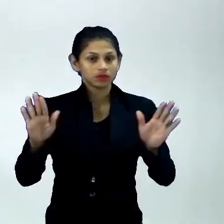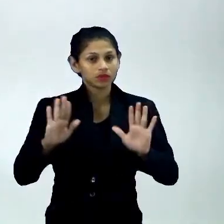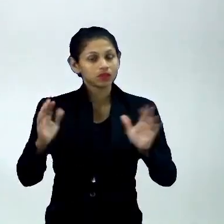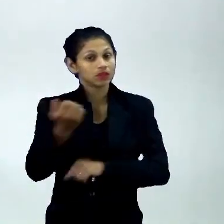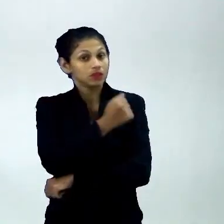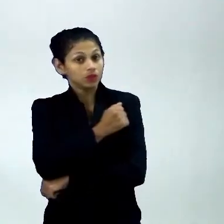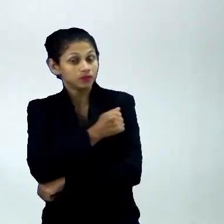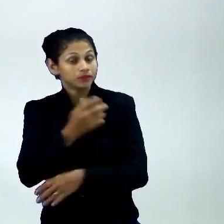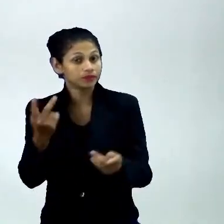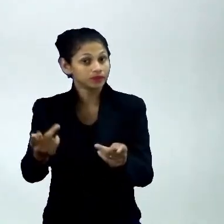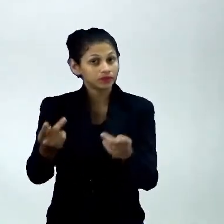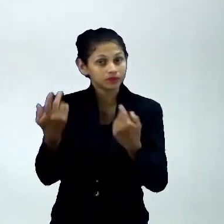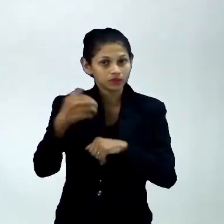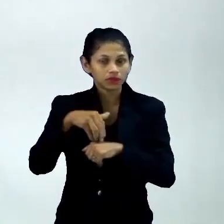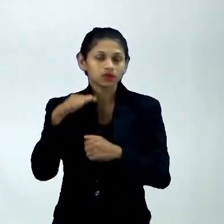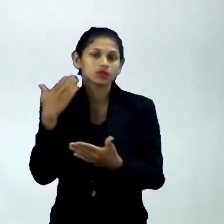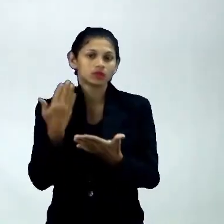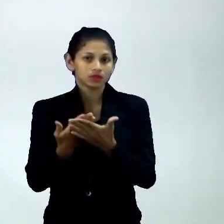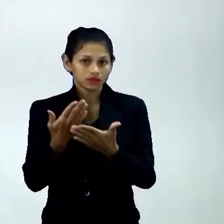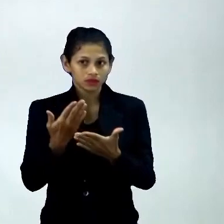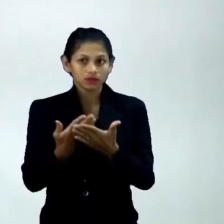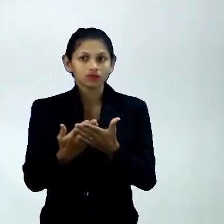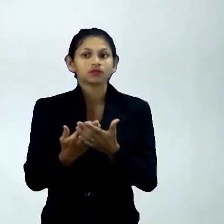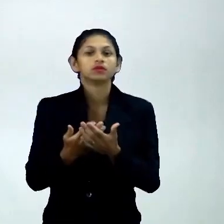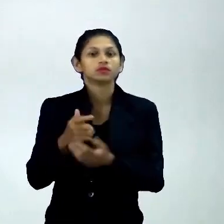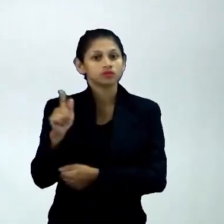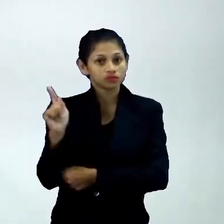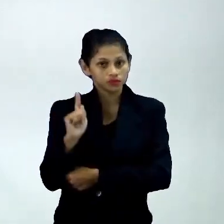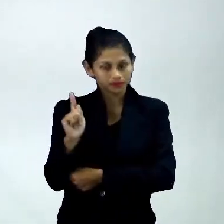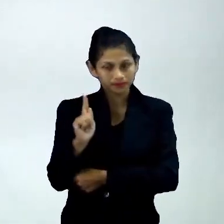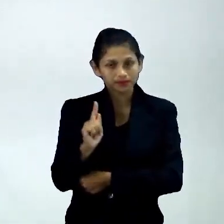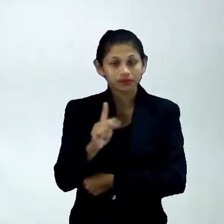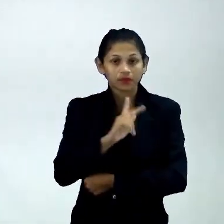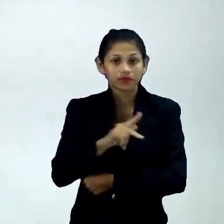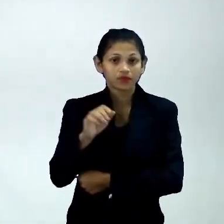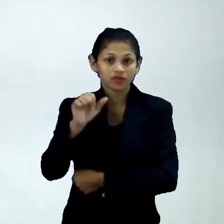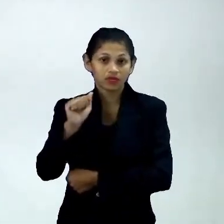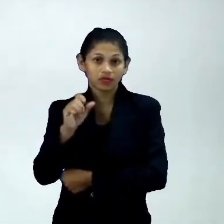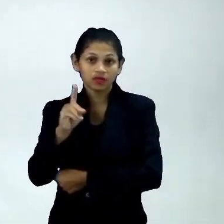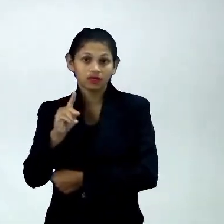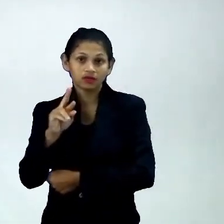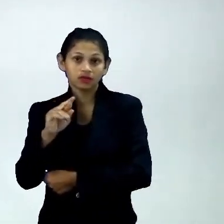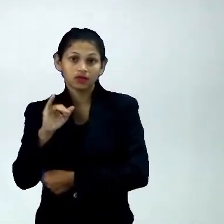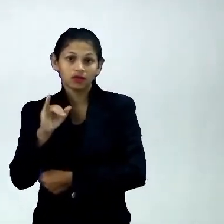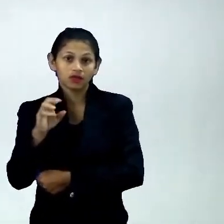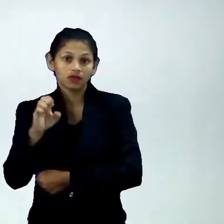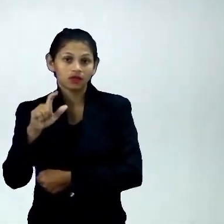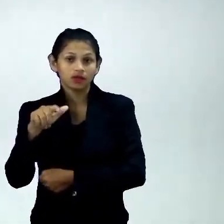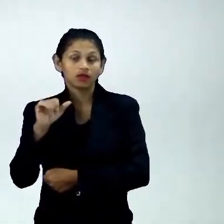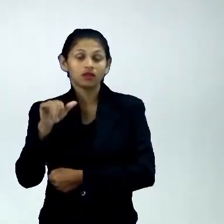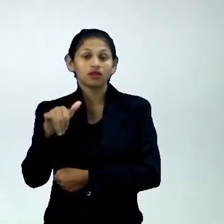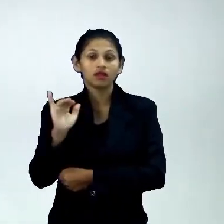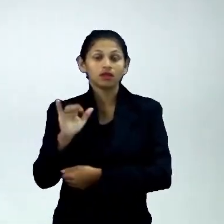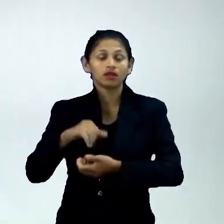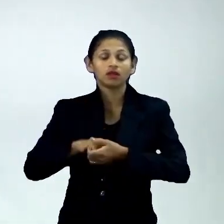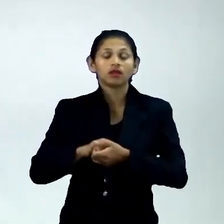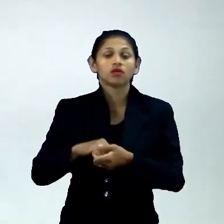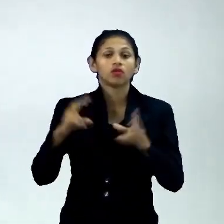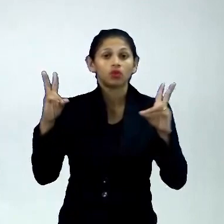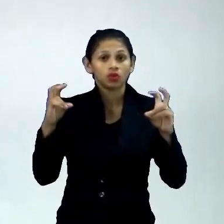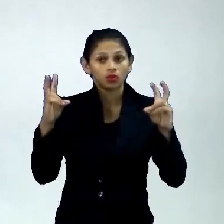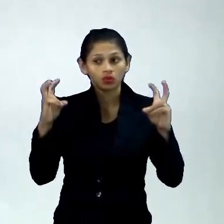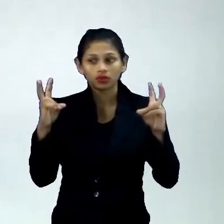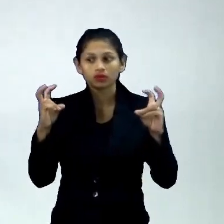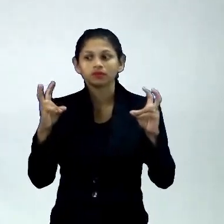Olá, alunos, sejam bem-vindos a mais uma aula de Geografia. Eu sou a professora Adriele e hoje o tema da nossa aula, o assunto que a gente